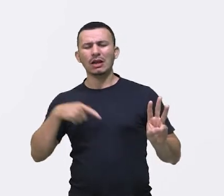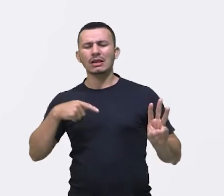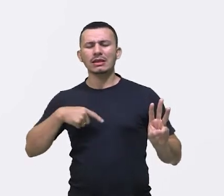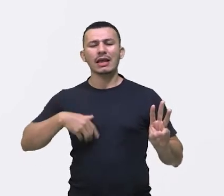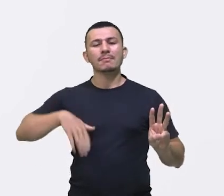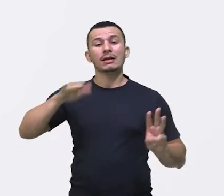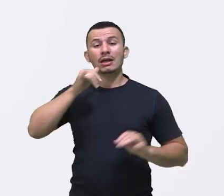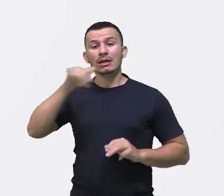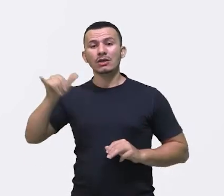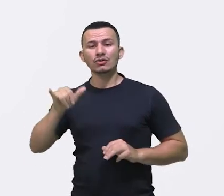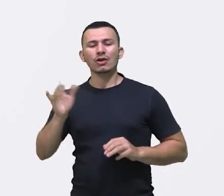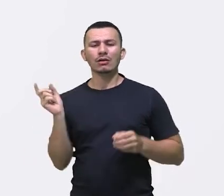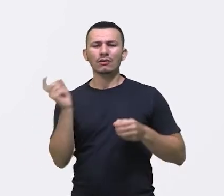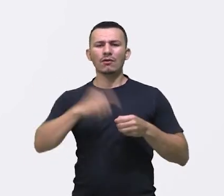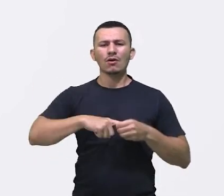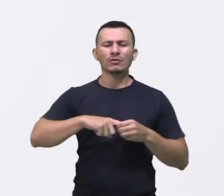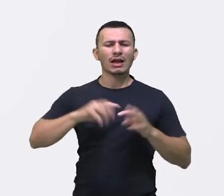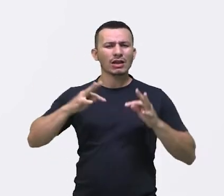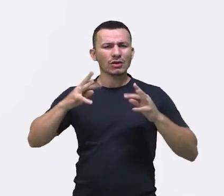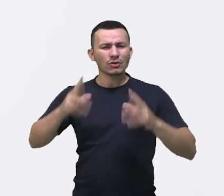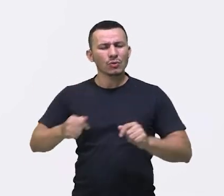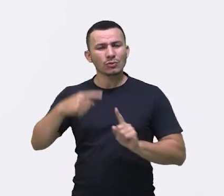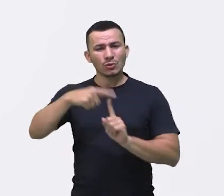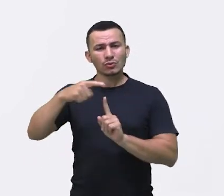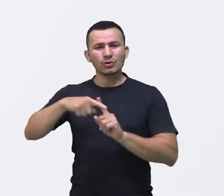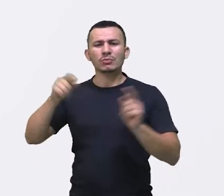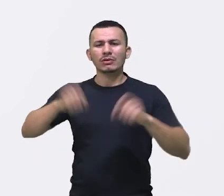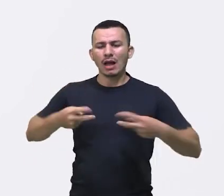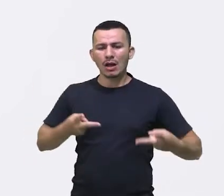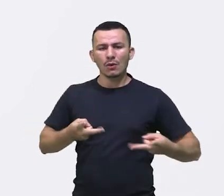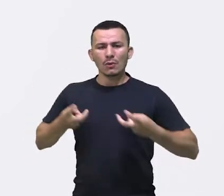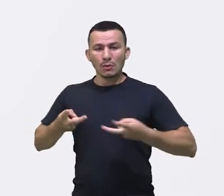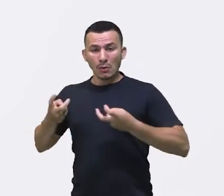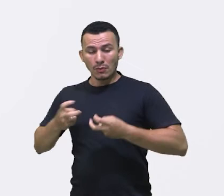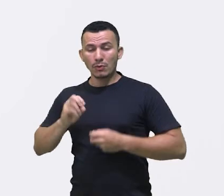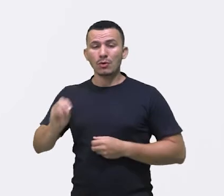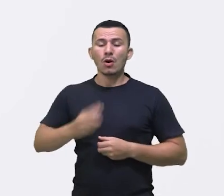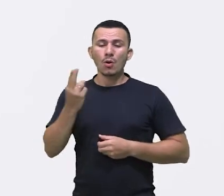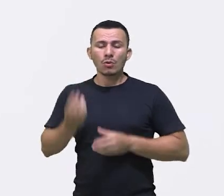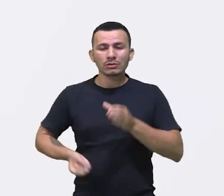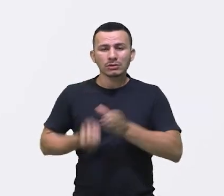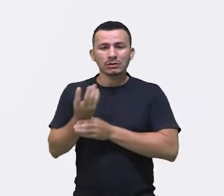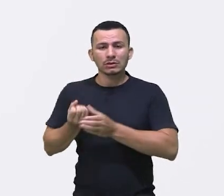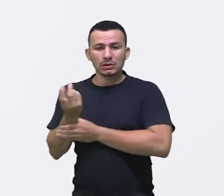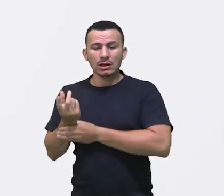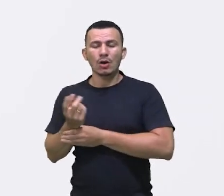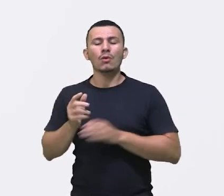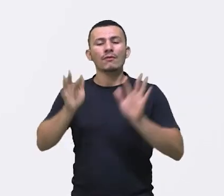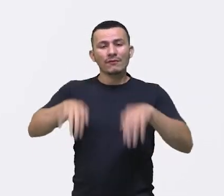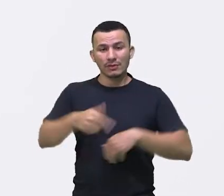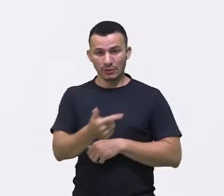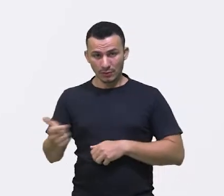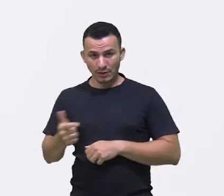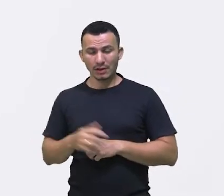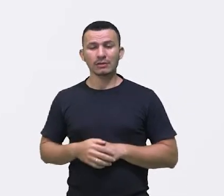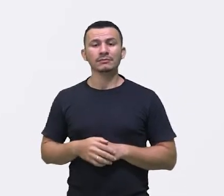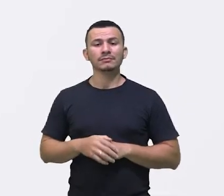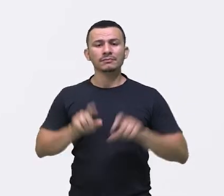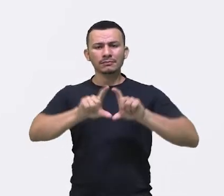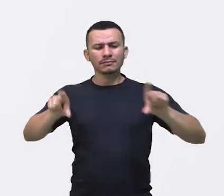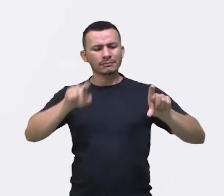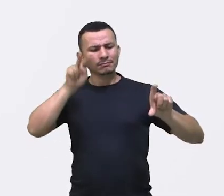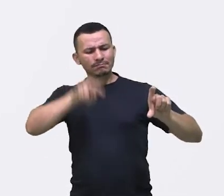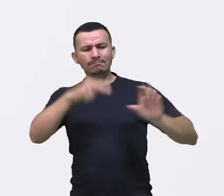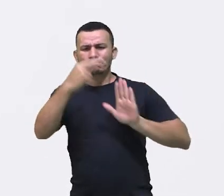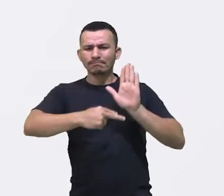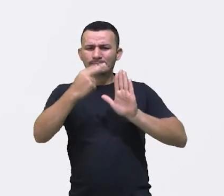energia renováveis todo recurso que tem capacidade de se refazer ou não é limitado. Com base nessa informação,